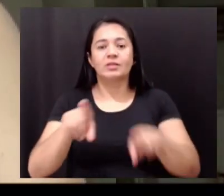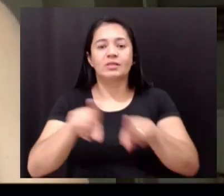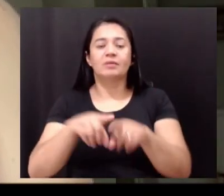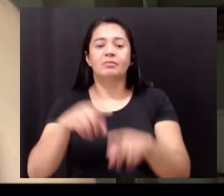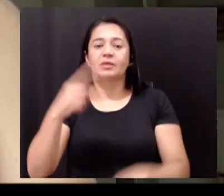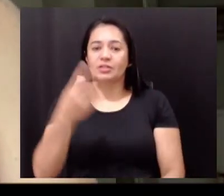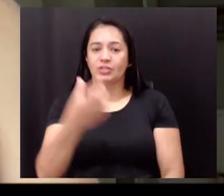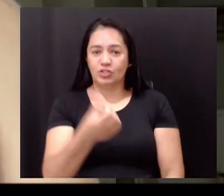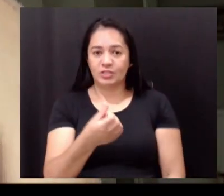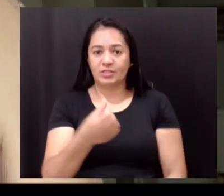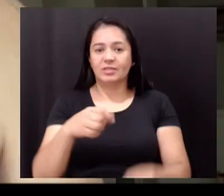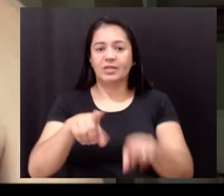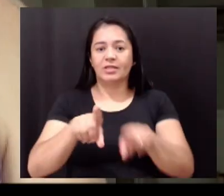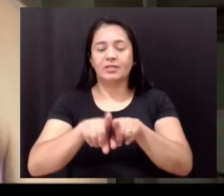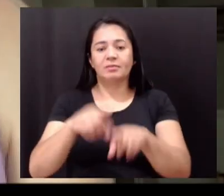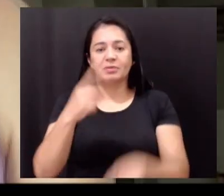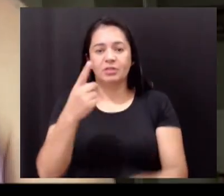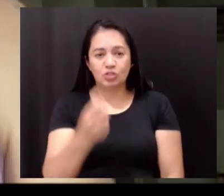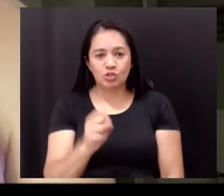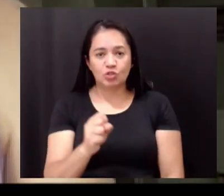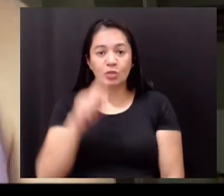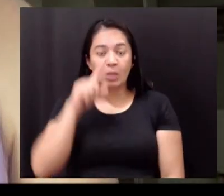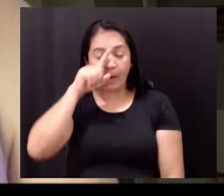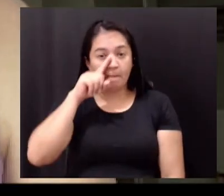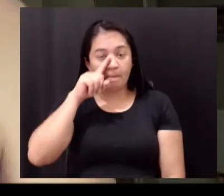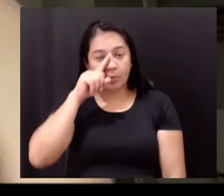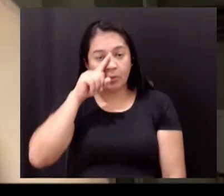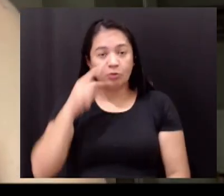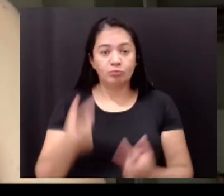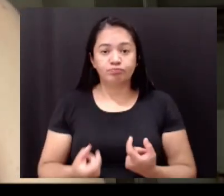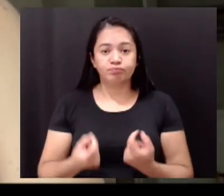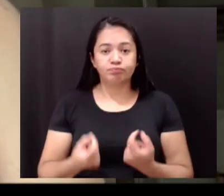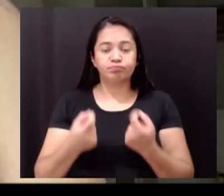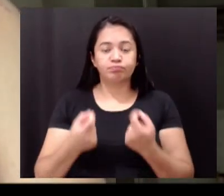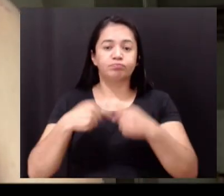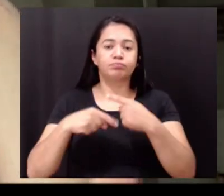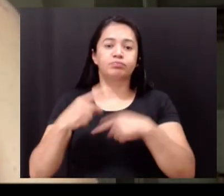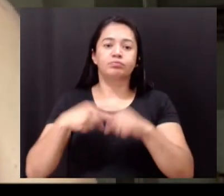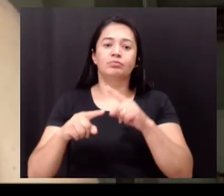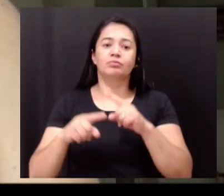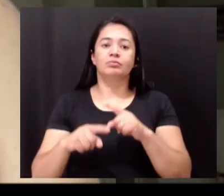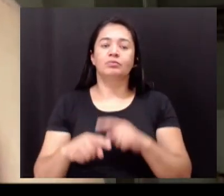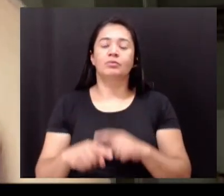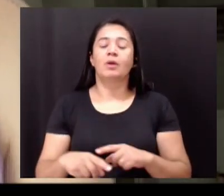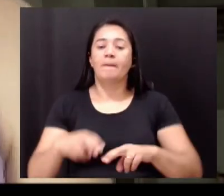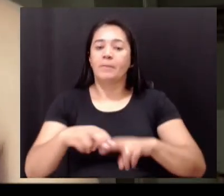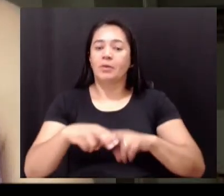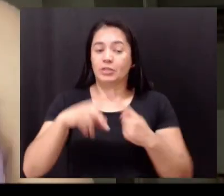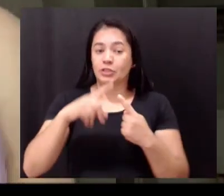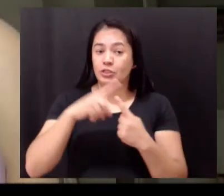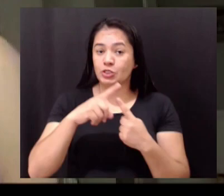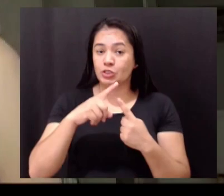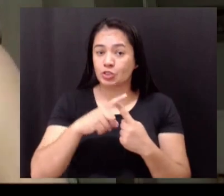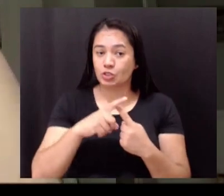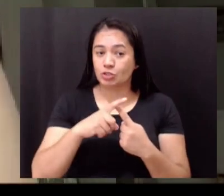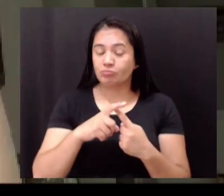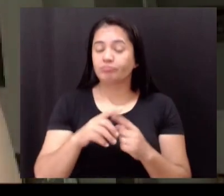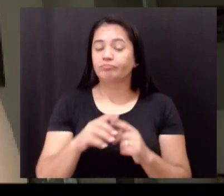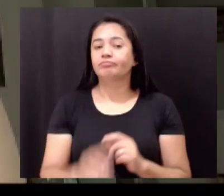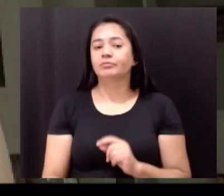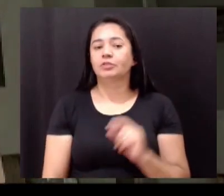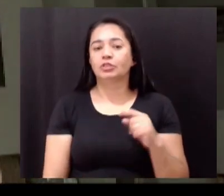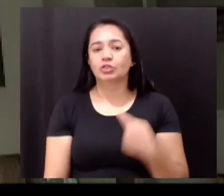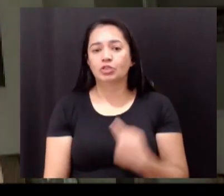para o desenvolvimento de câncer. E é justamente esses subtipos e conhecimento deles é que nos permitiu